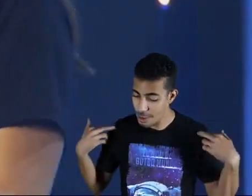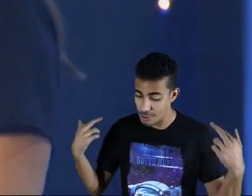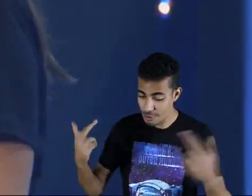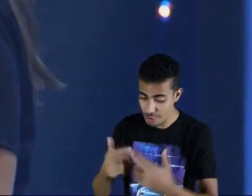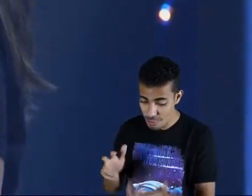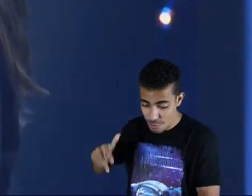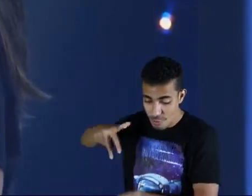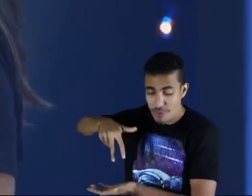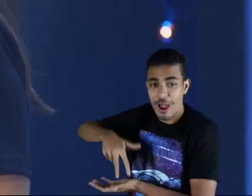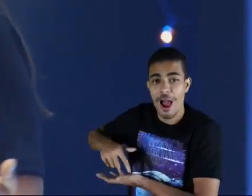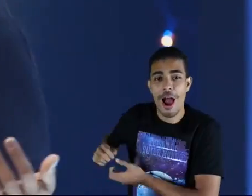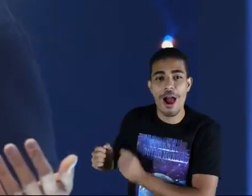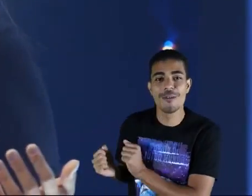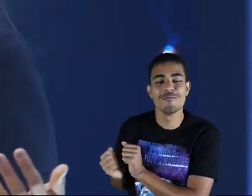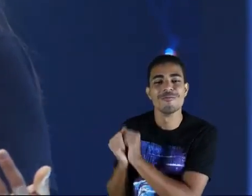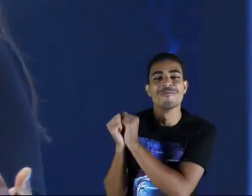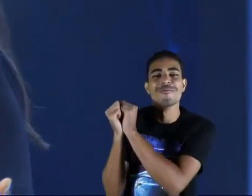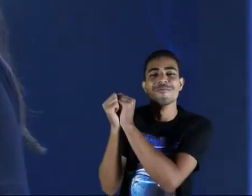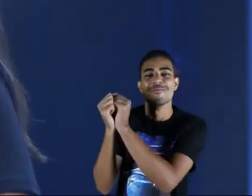Reina neste